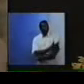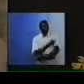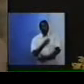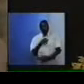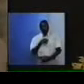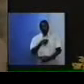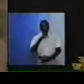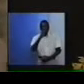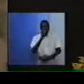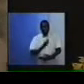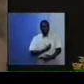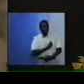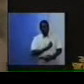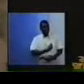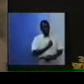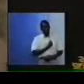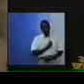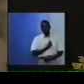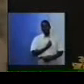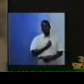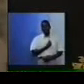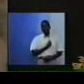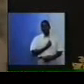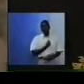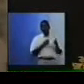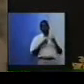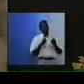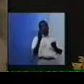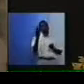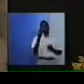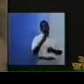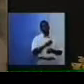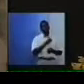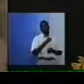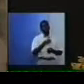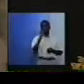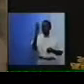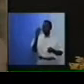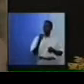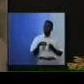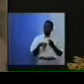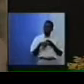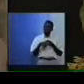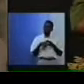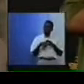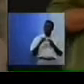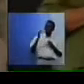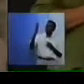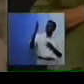e que foram alimentadas pela lama, pela sujeira. E veio o primeiro